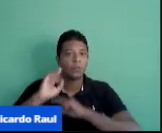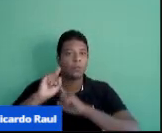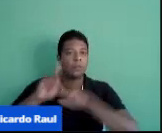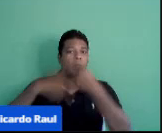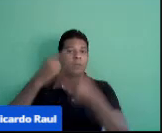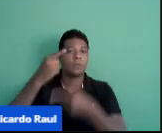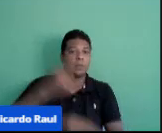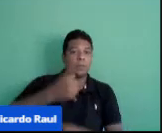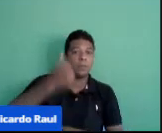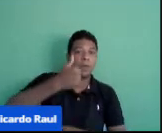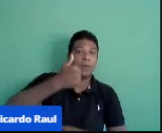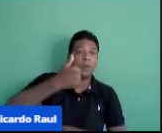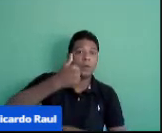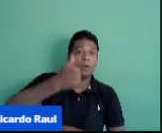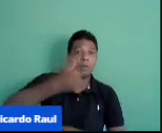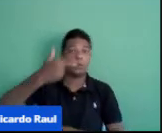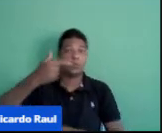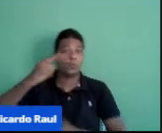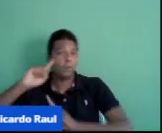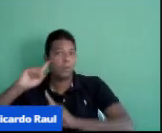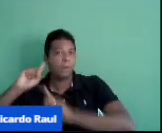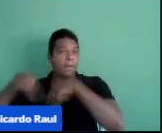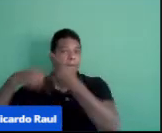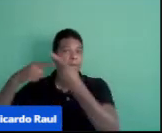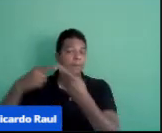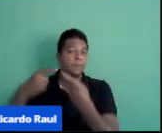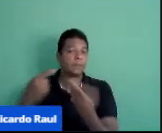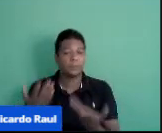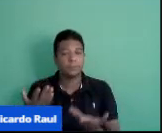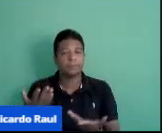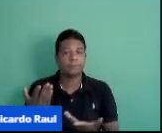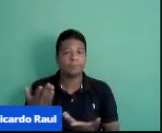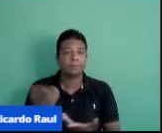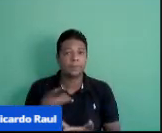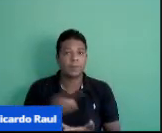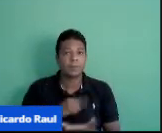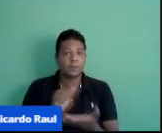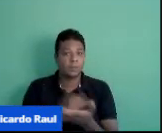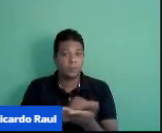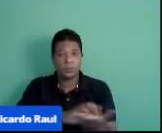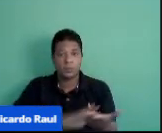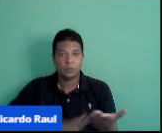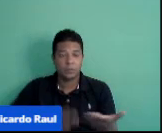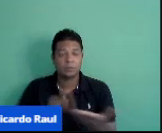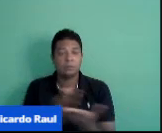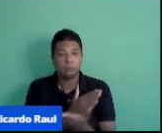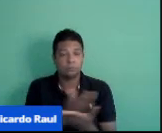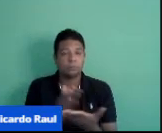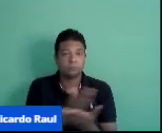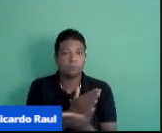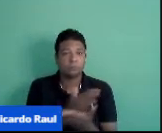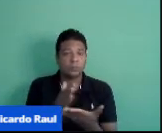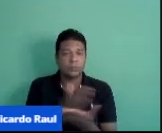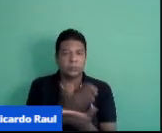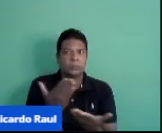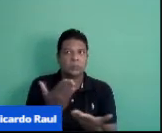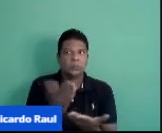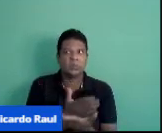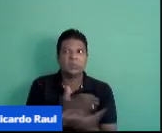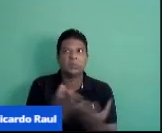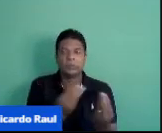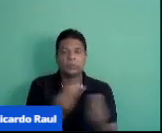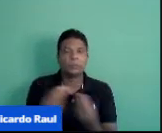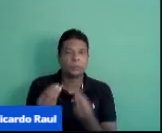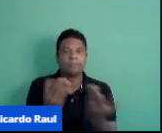para o terceiro, assim, vocês já assim, só que existiram algumas atividades, né, que, algumas não, muitas, assim,